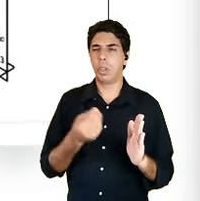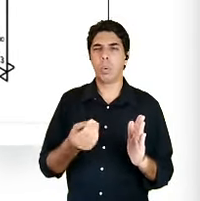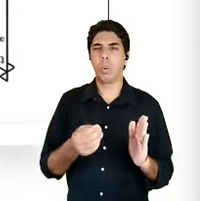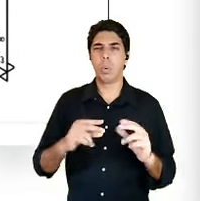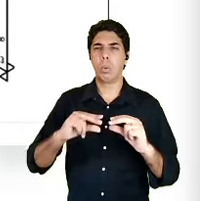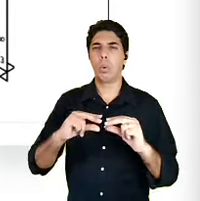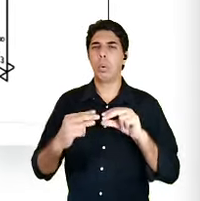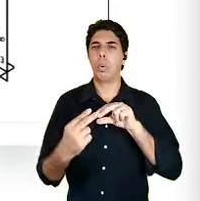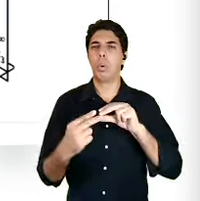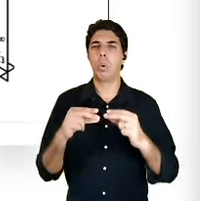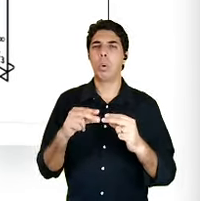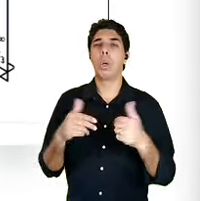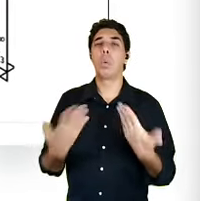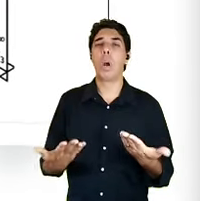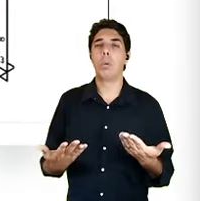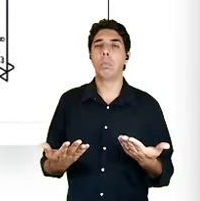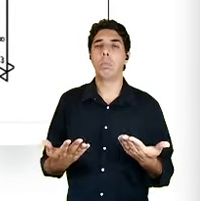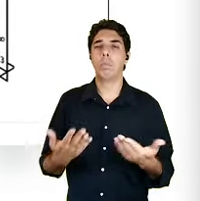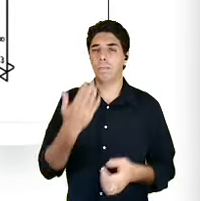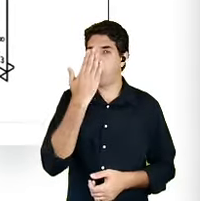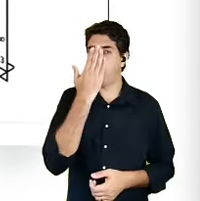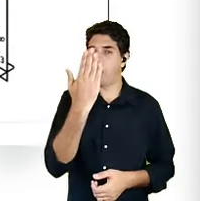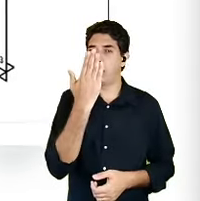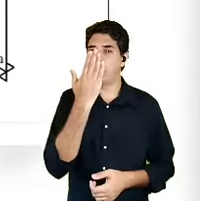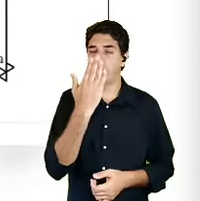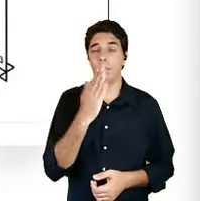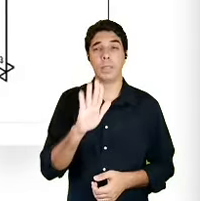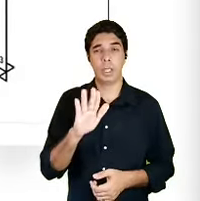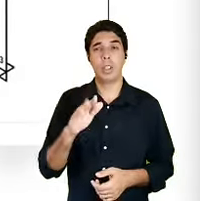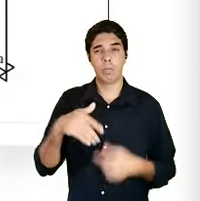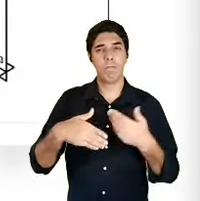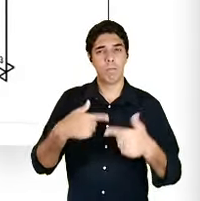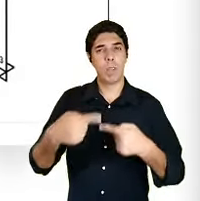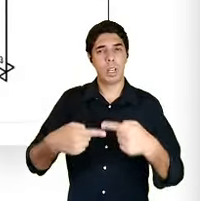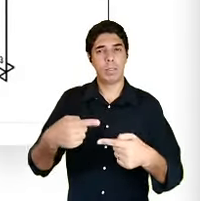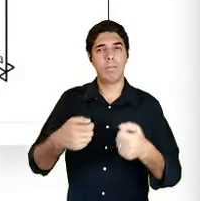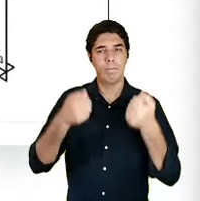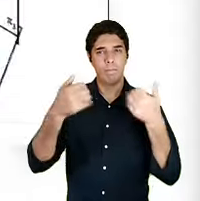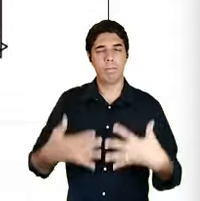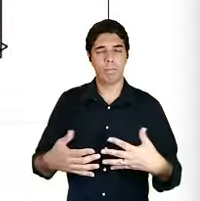conversar sobre como definir qual será essa vista de frente. Então, por exemplo,